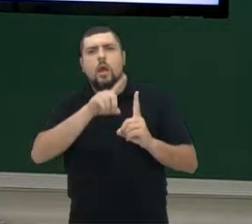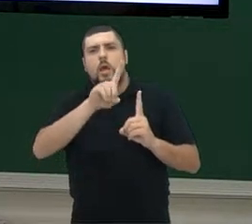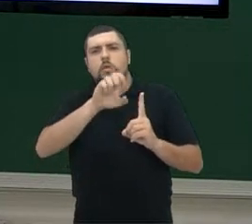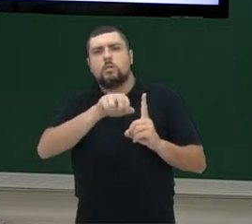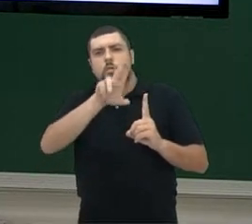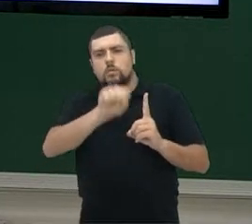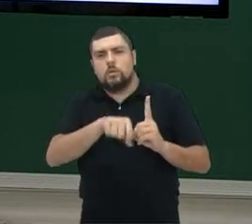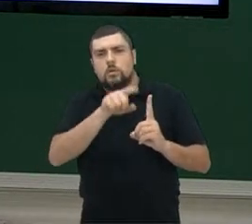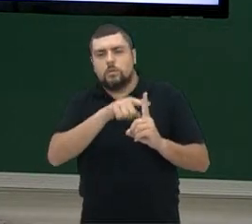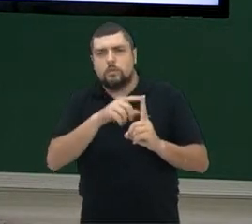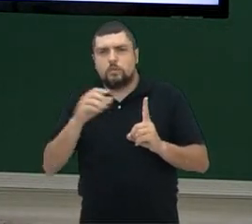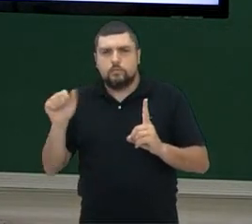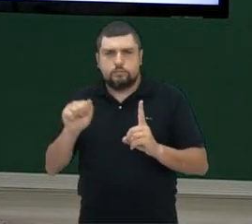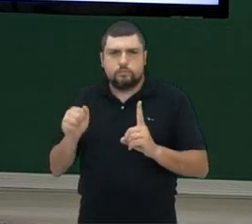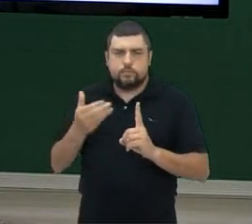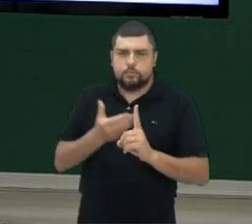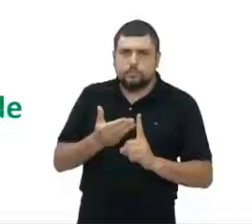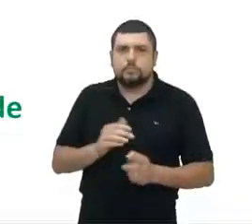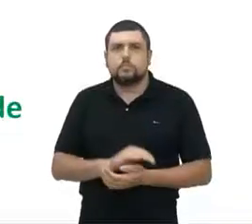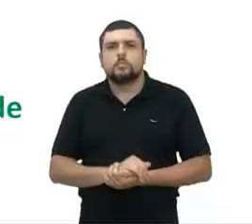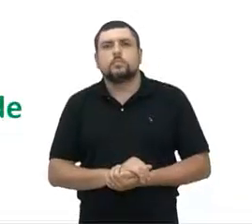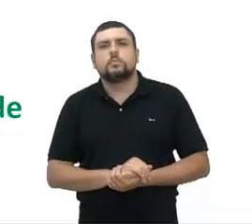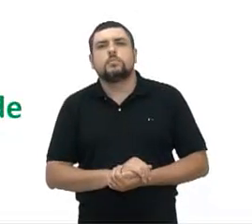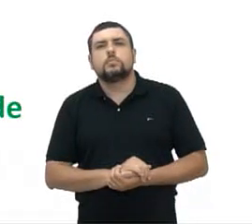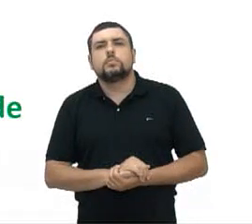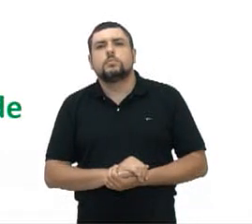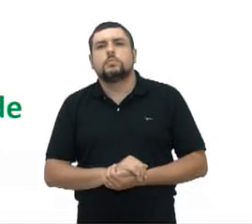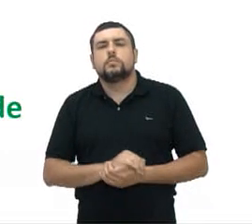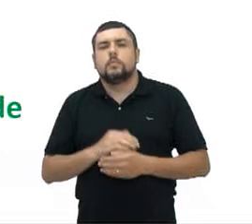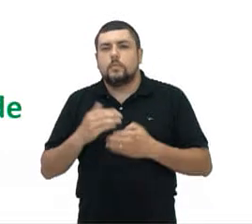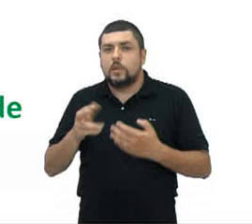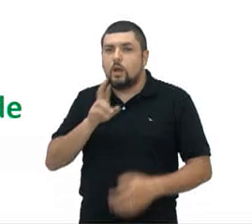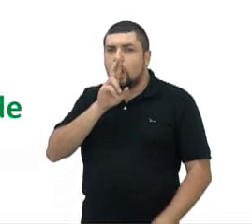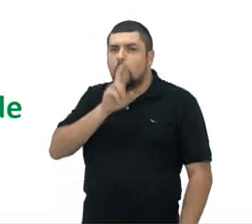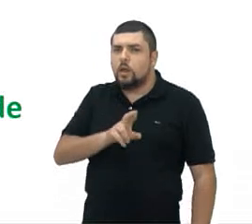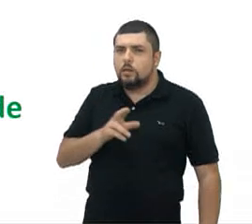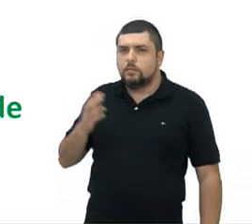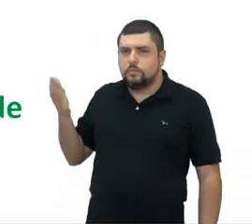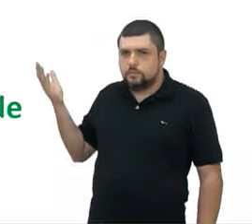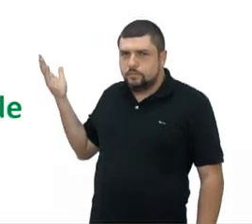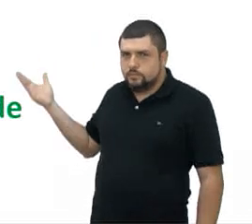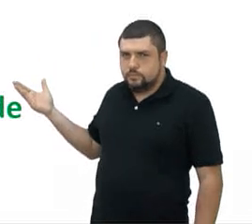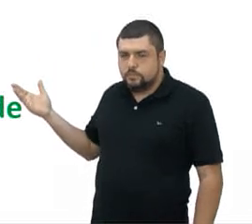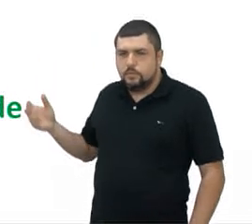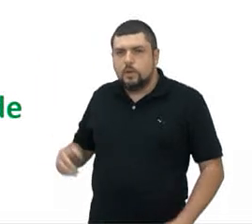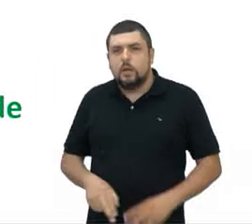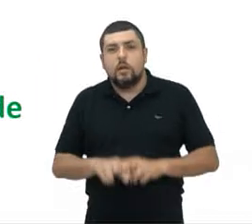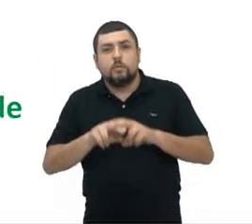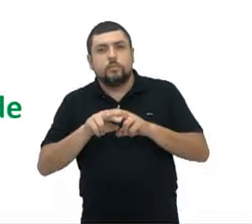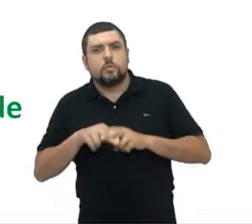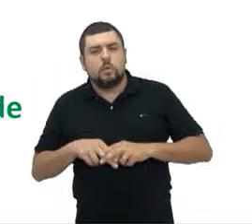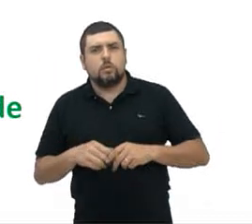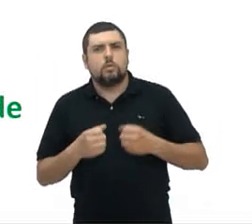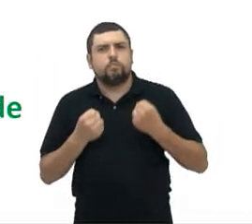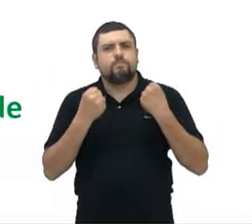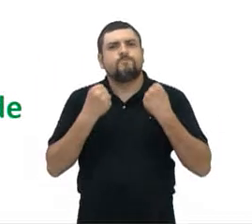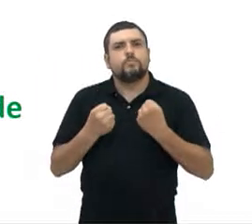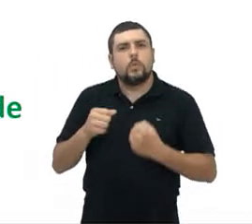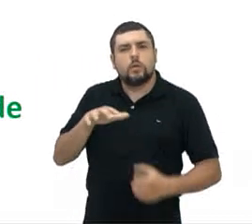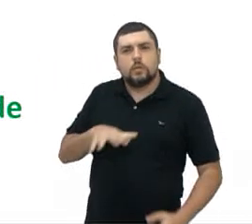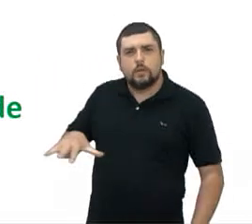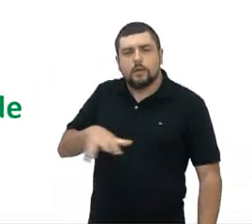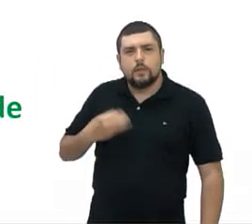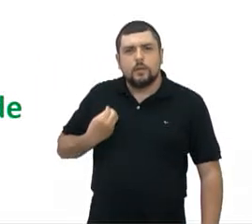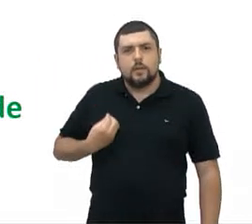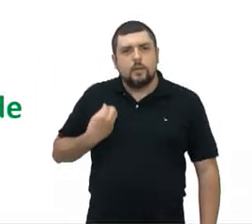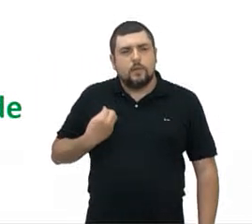Apedemeque. Aí eu trago para vocês a resposta. Por causa da forte presença dos valores guerreiros no reino de Cush, aliás, Apedemeque era um